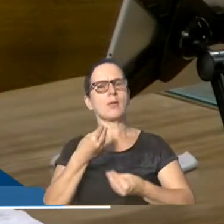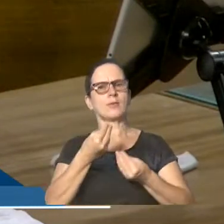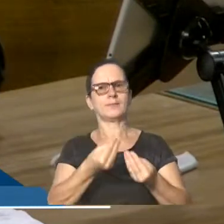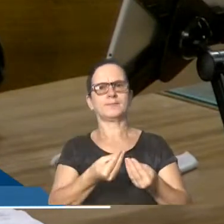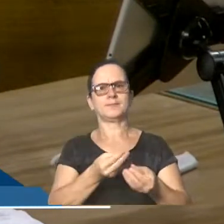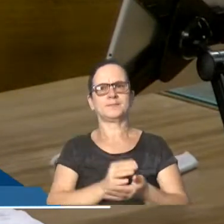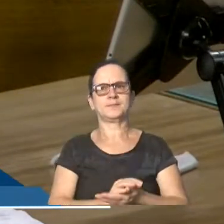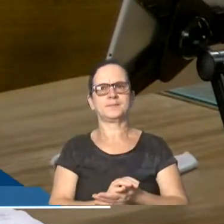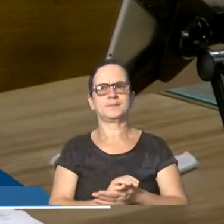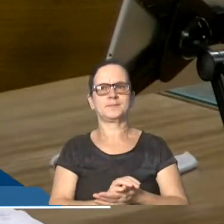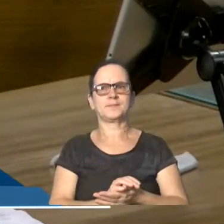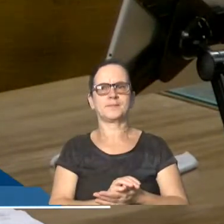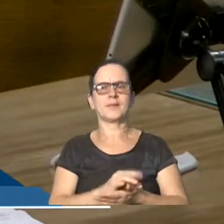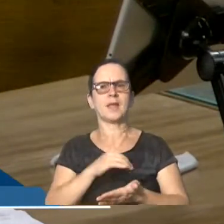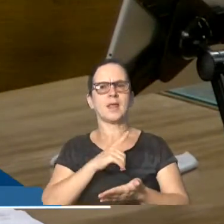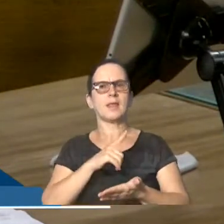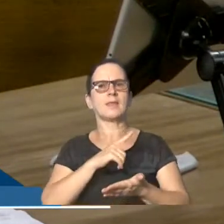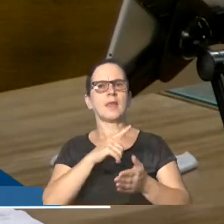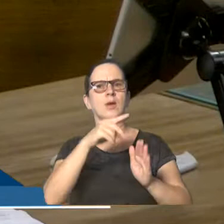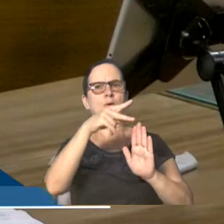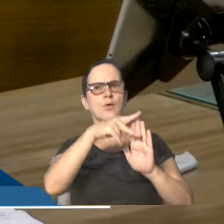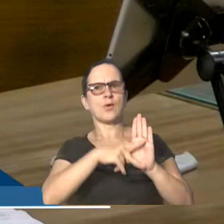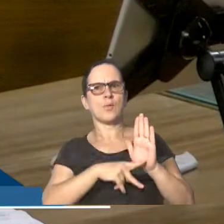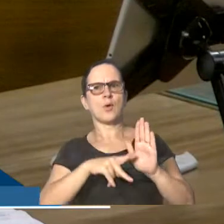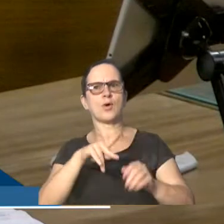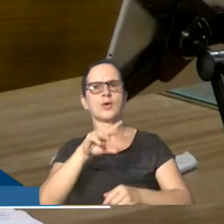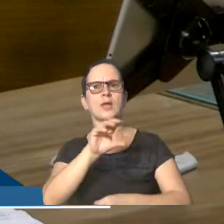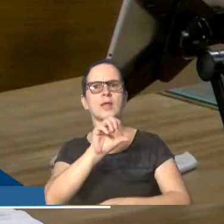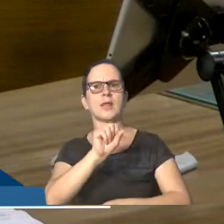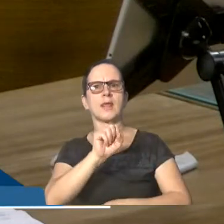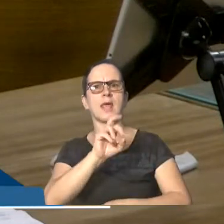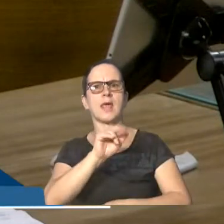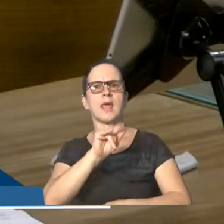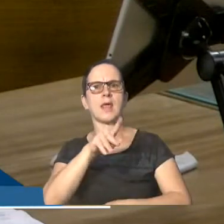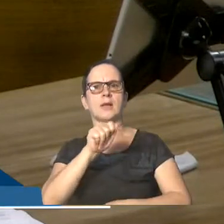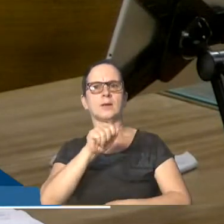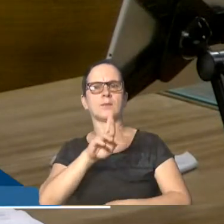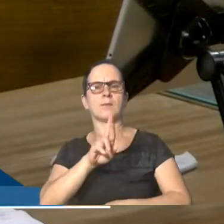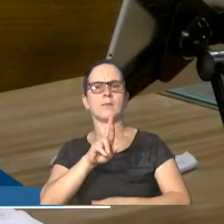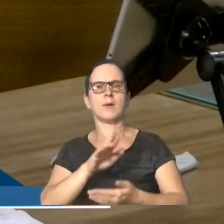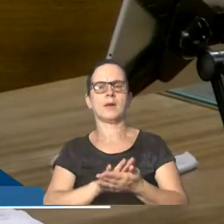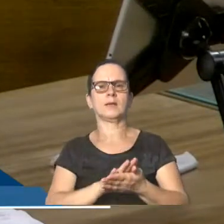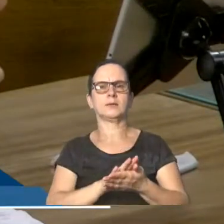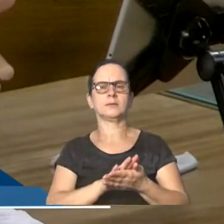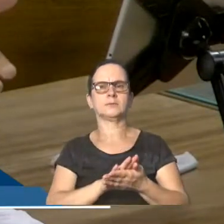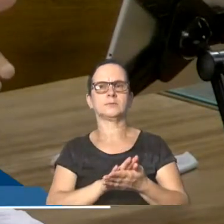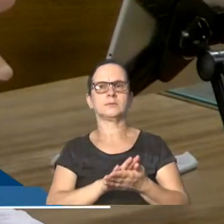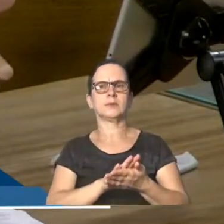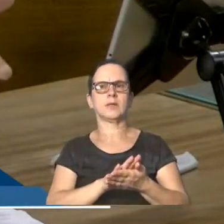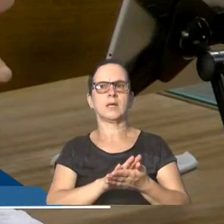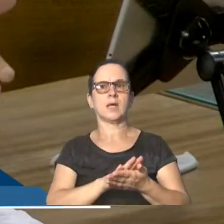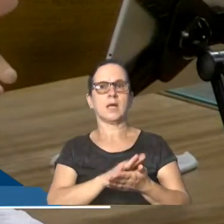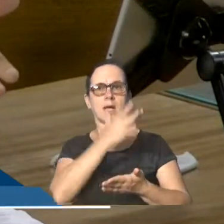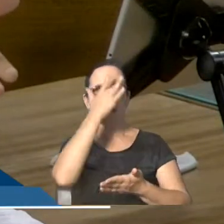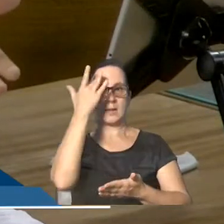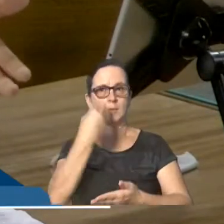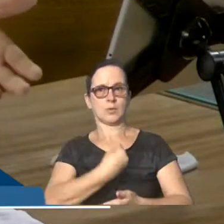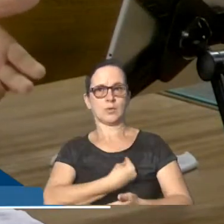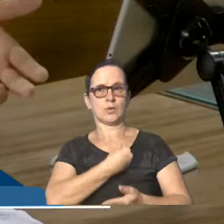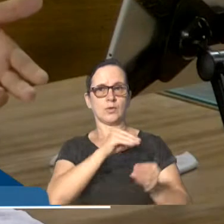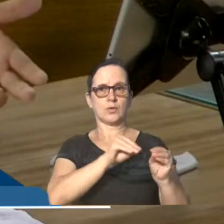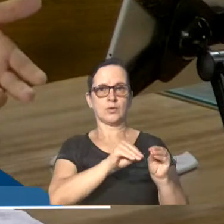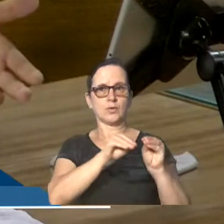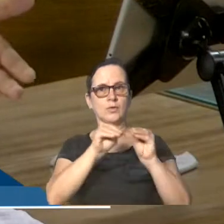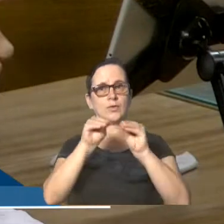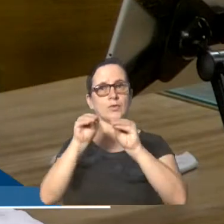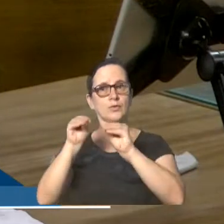encontra. E ali tem um projeto, Serra do Mar, que é para retirar as pessoas que se encontram ali, retiraram uma parte e a outra parte ficaram. O que a gente